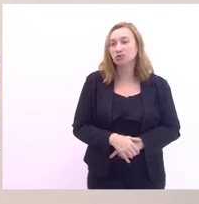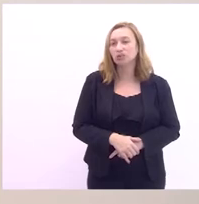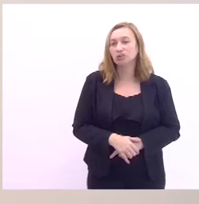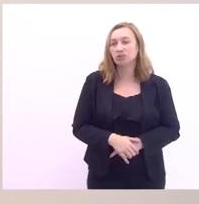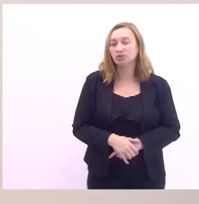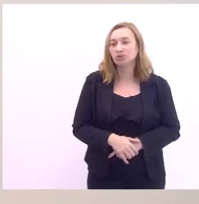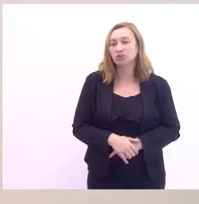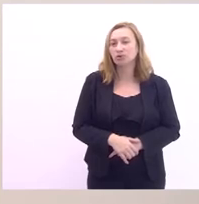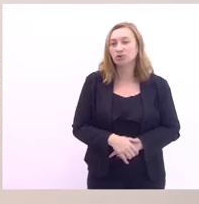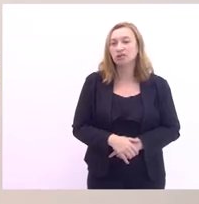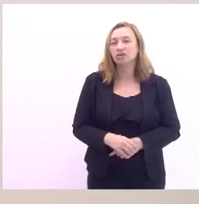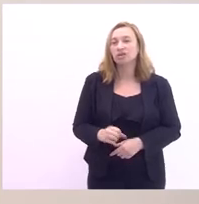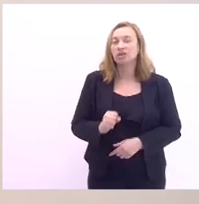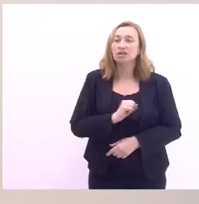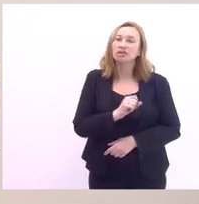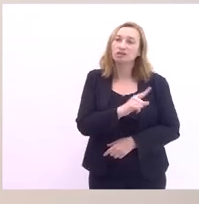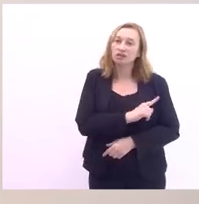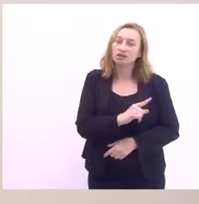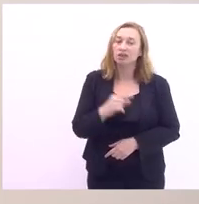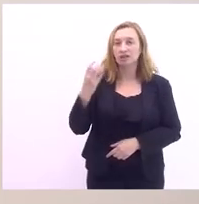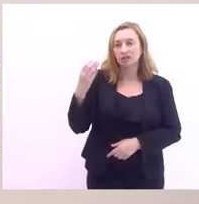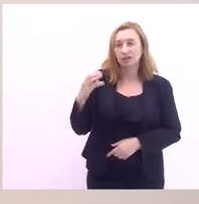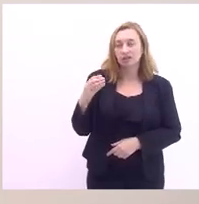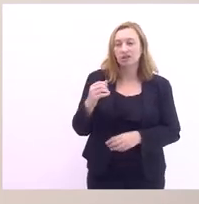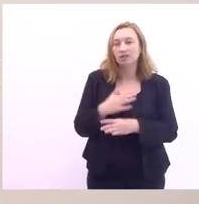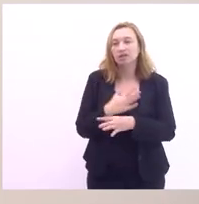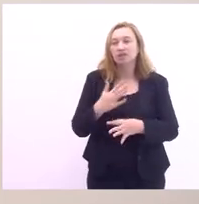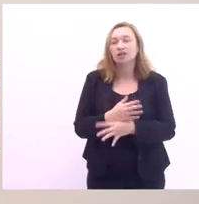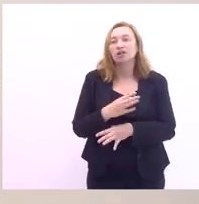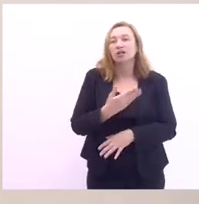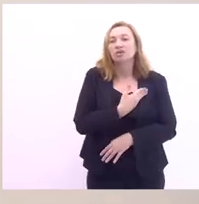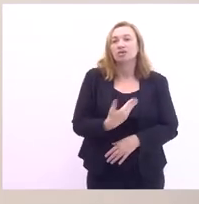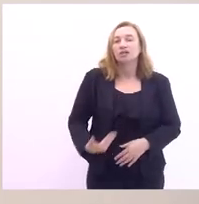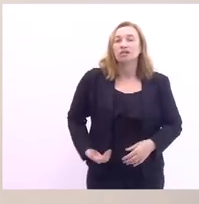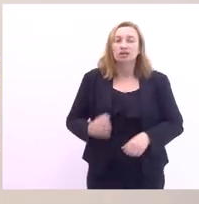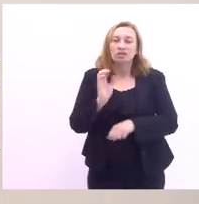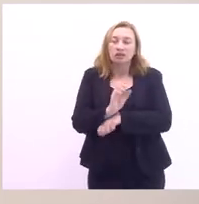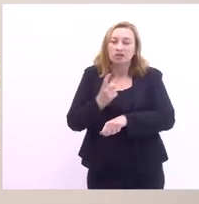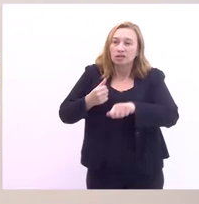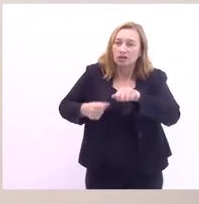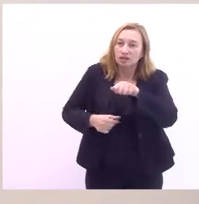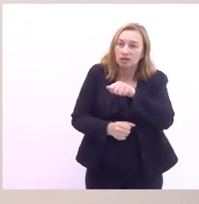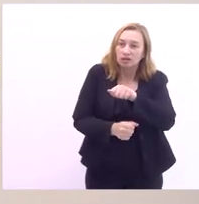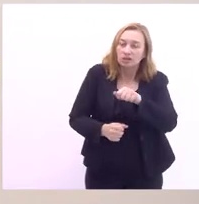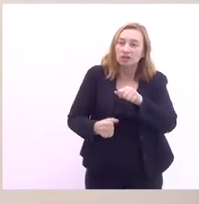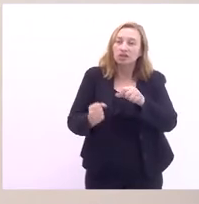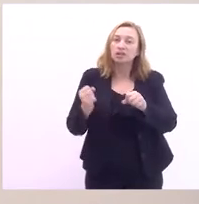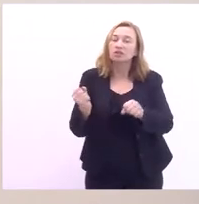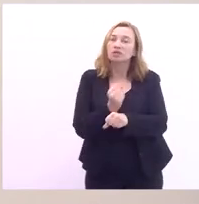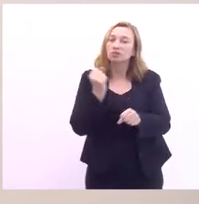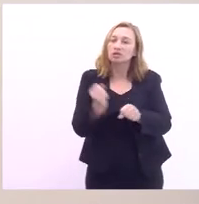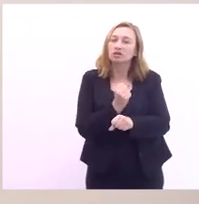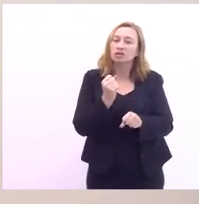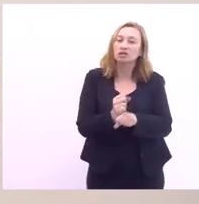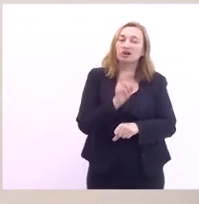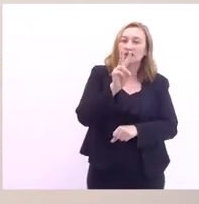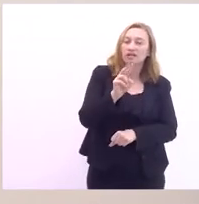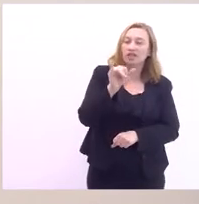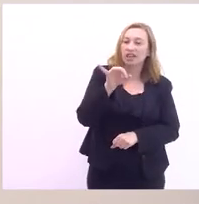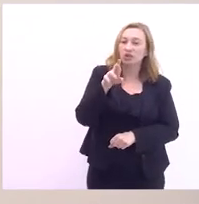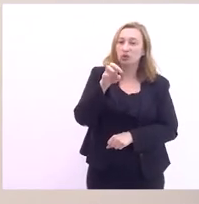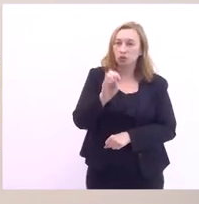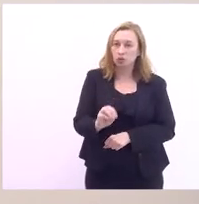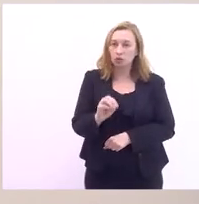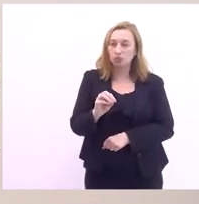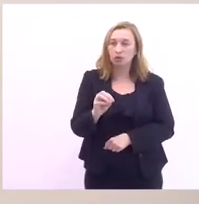querida cidade de São Gonçalo. O governo do Estado fez um investimento enorme na construção de um viaduto ali de